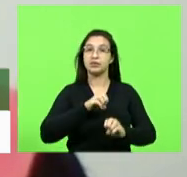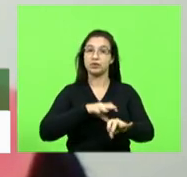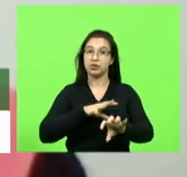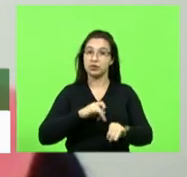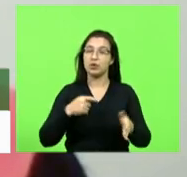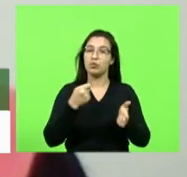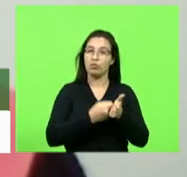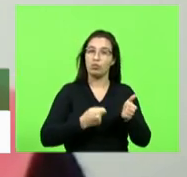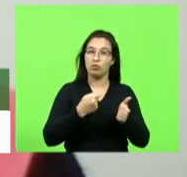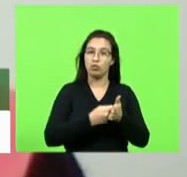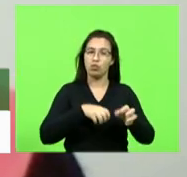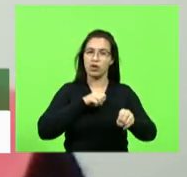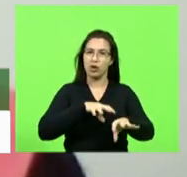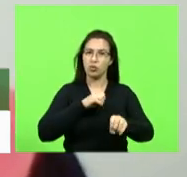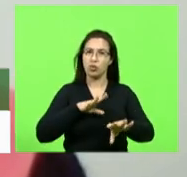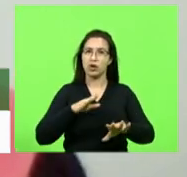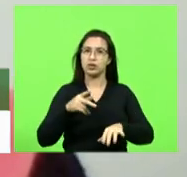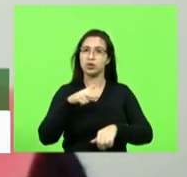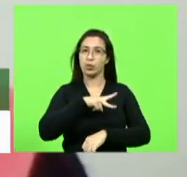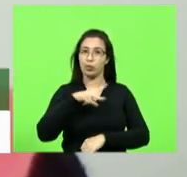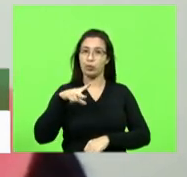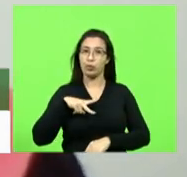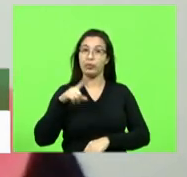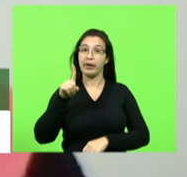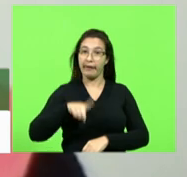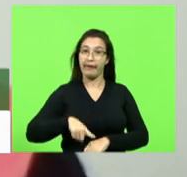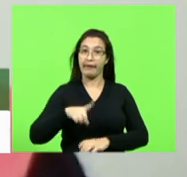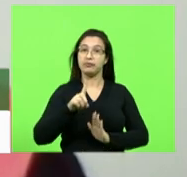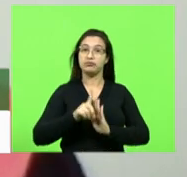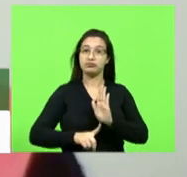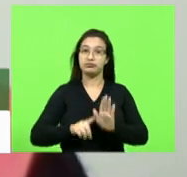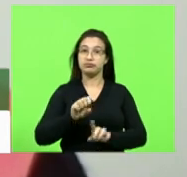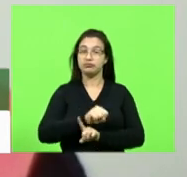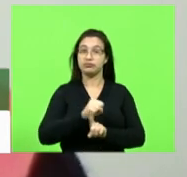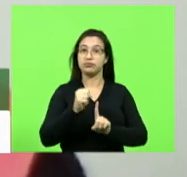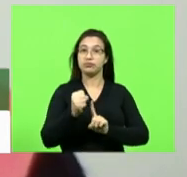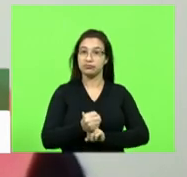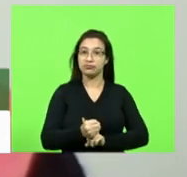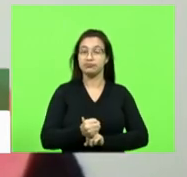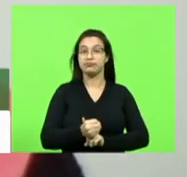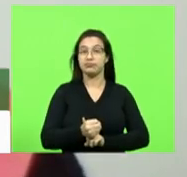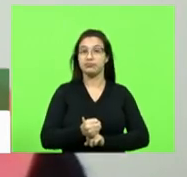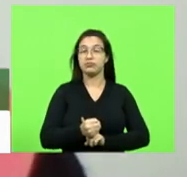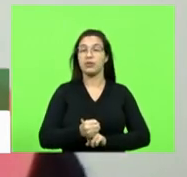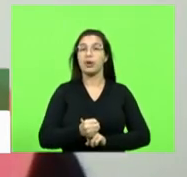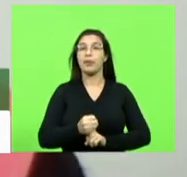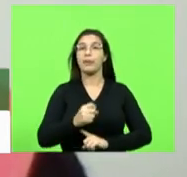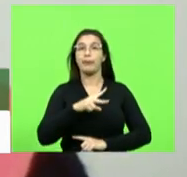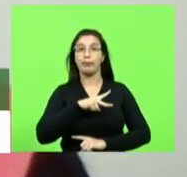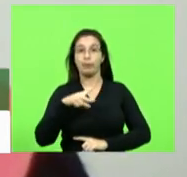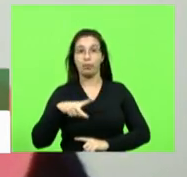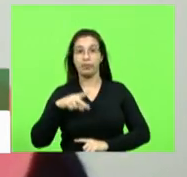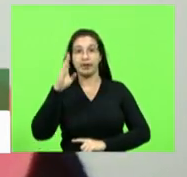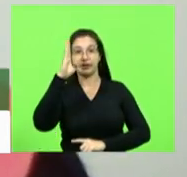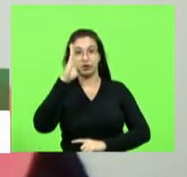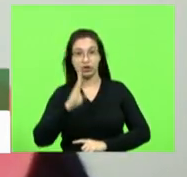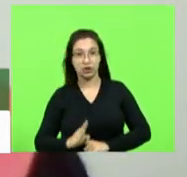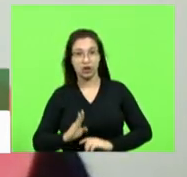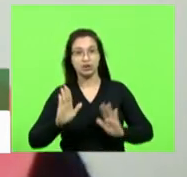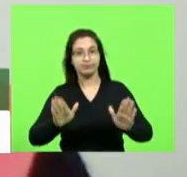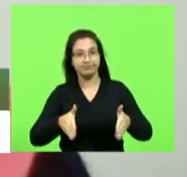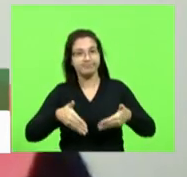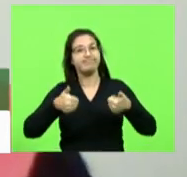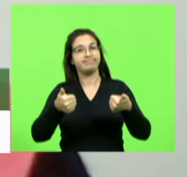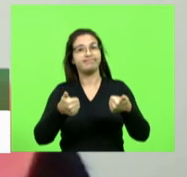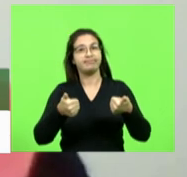uma educação pública como direito social, que ela seja pública, gratuita e de qualidade. Projeto de